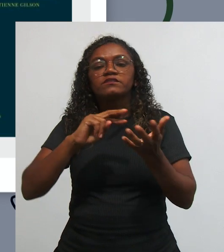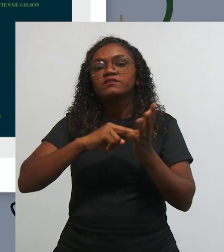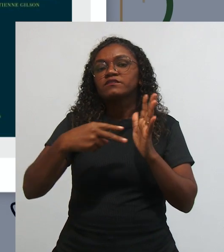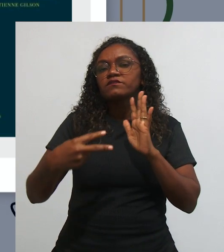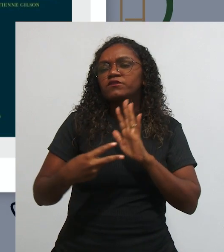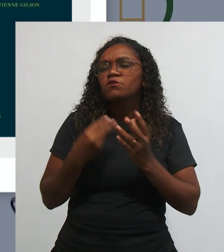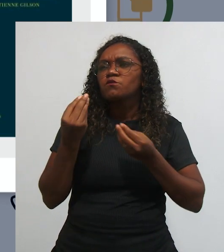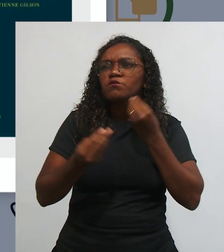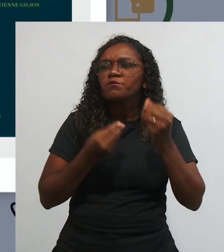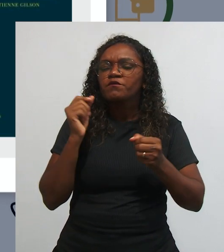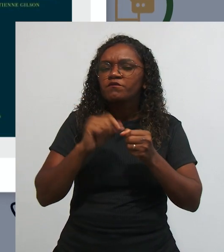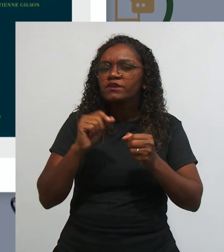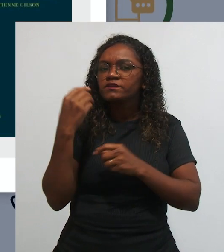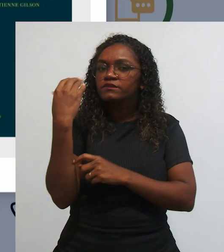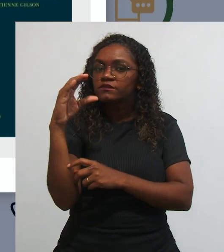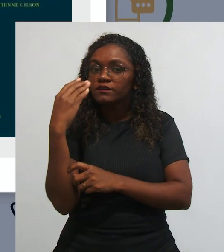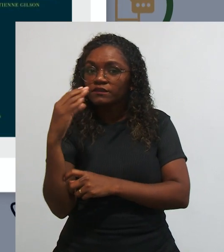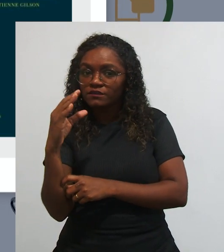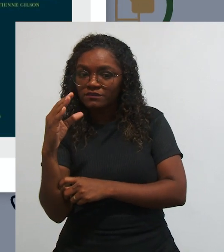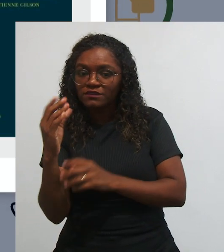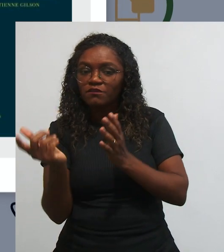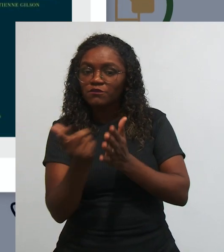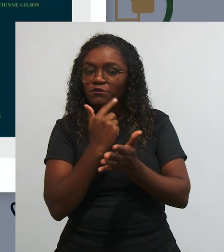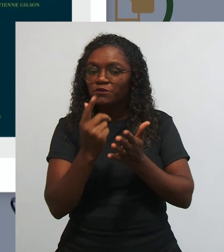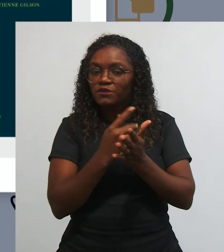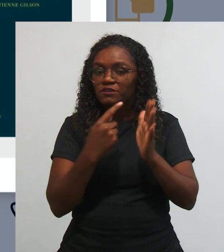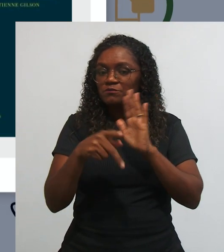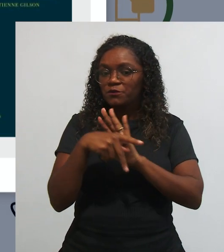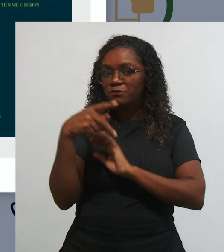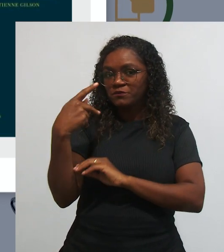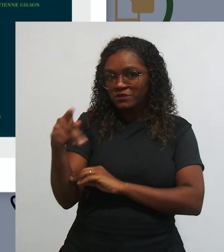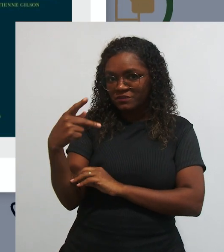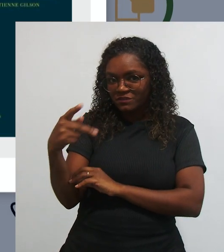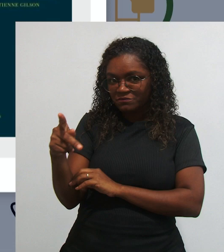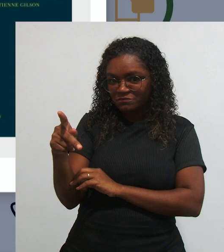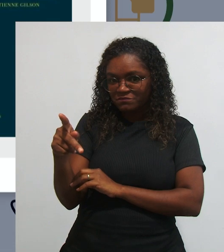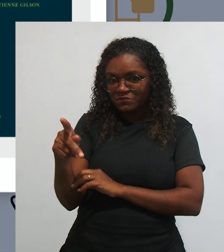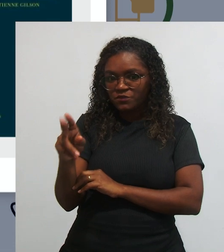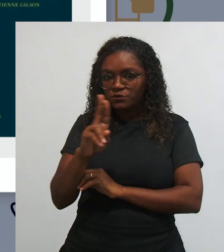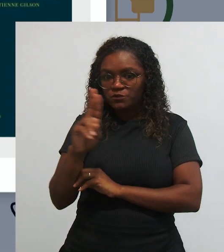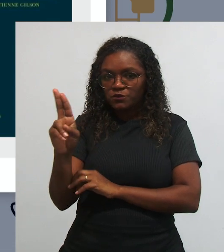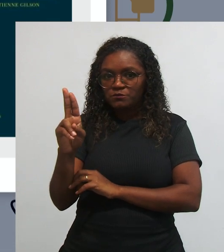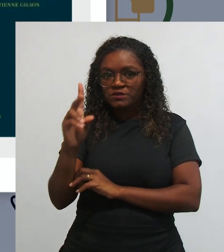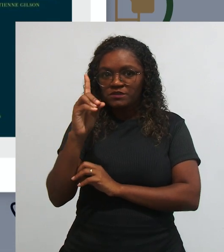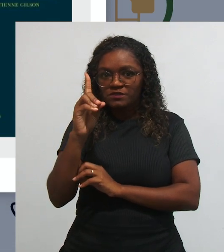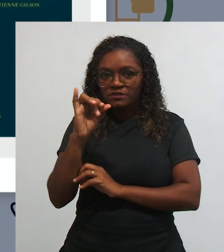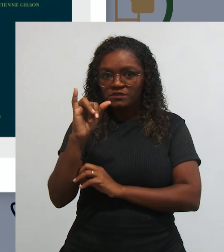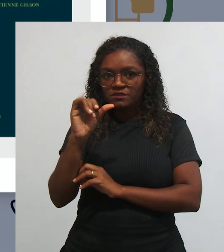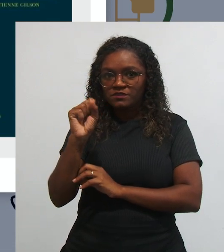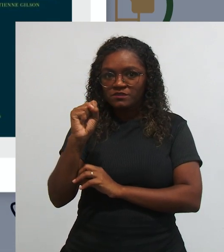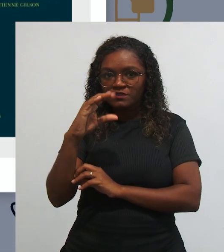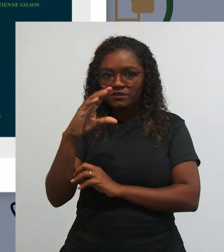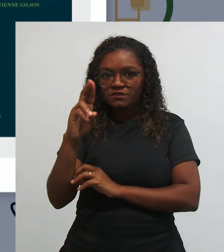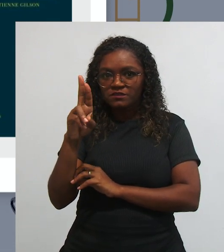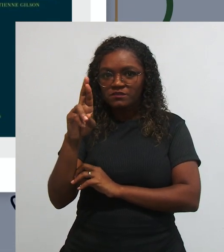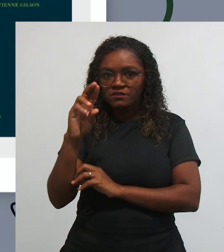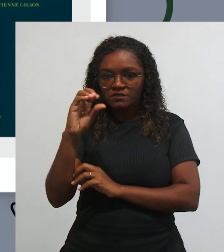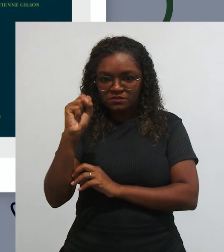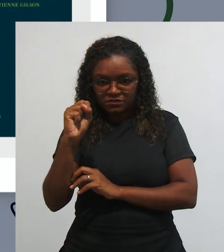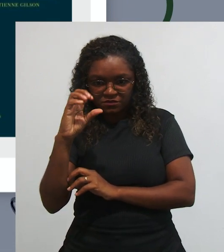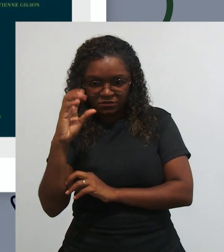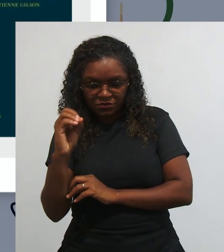ciência, ficou conhecido a partir do livro Discurso do Método, em que ele traça alguns